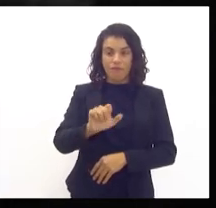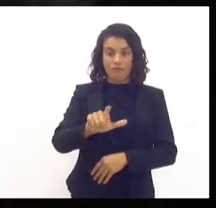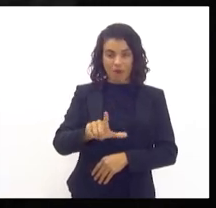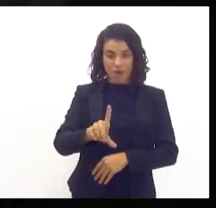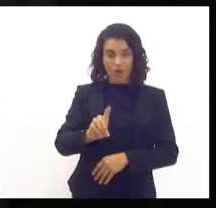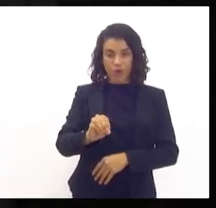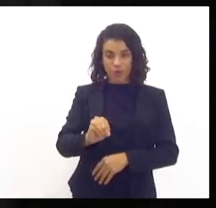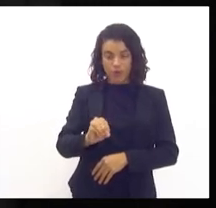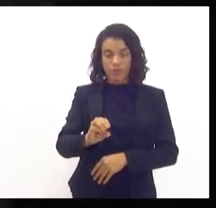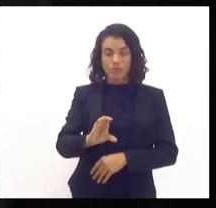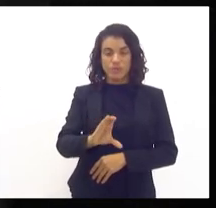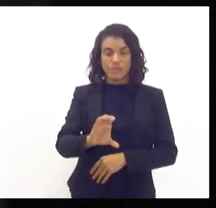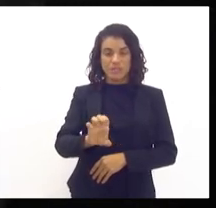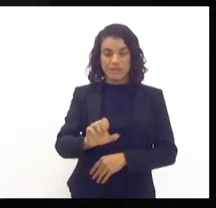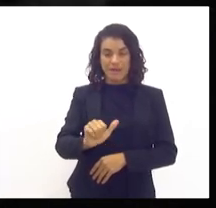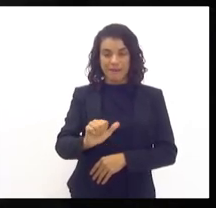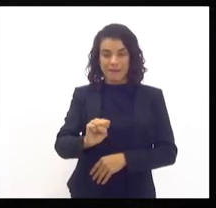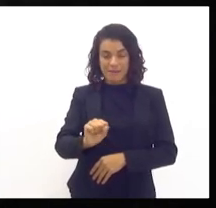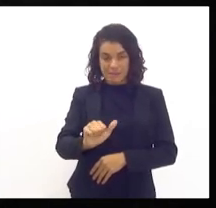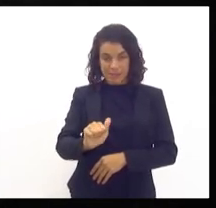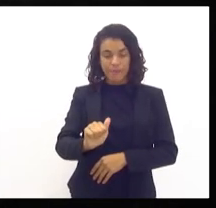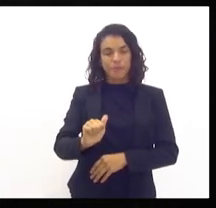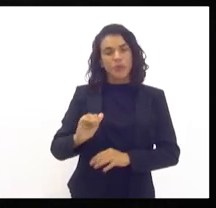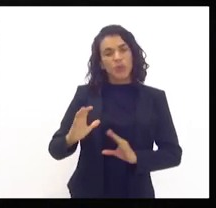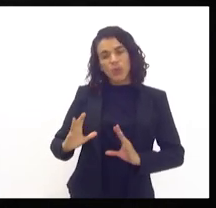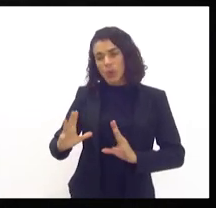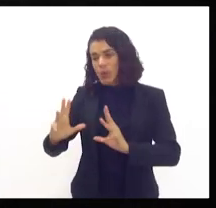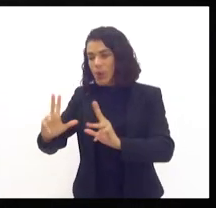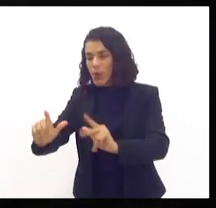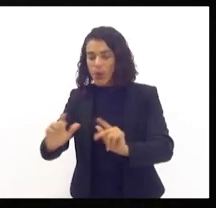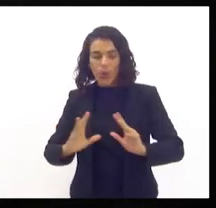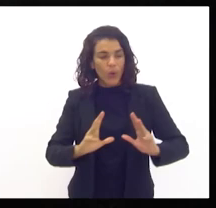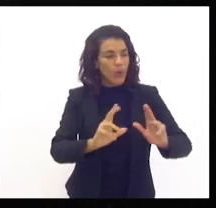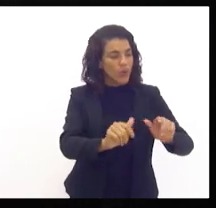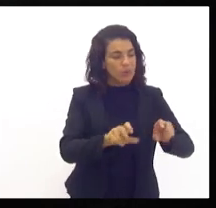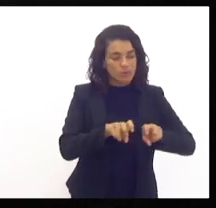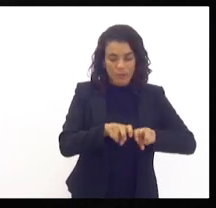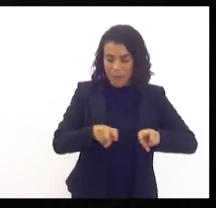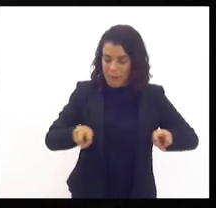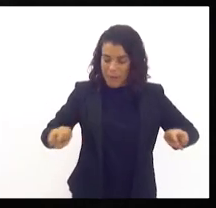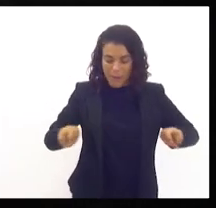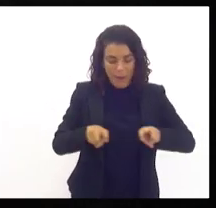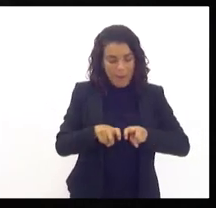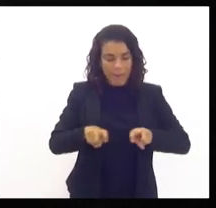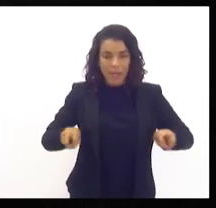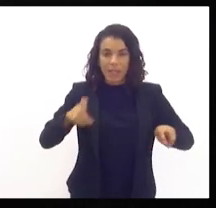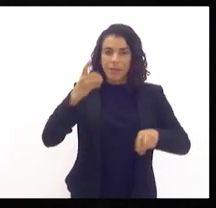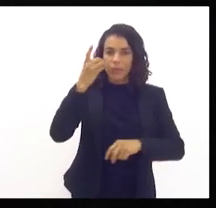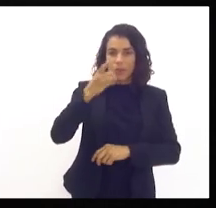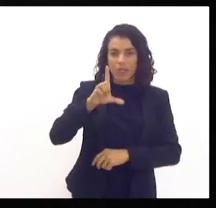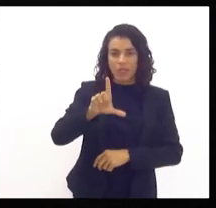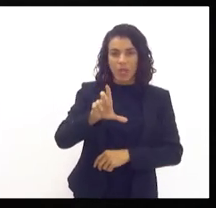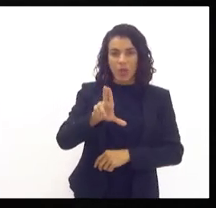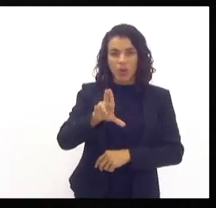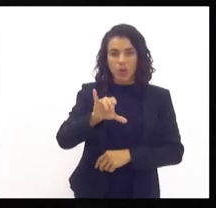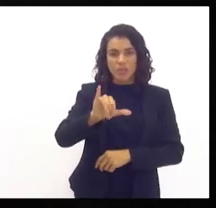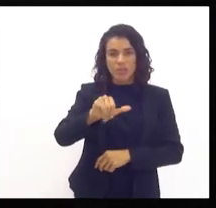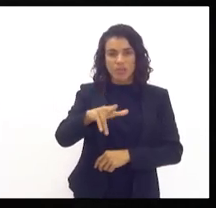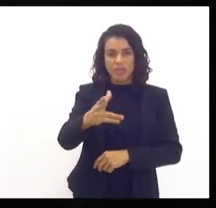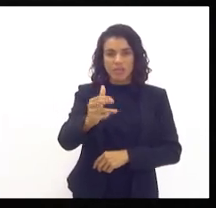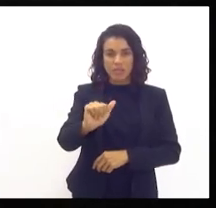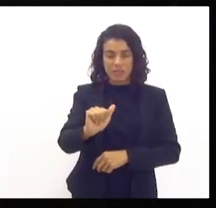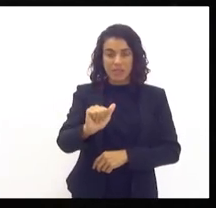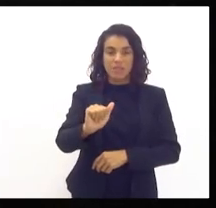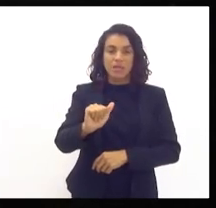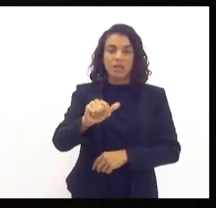Ceasa. Aqui todos os companheiros que compõem a mesa, Lucinha, deputado